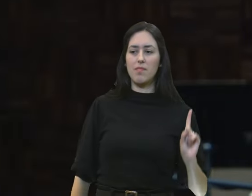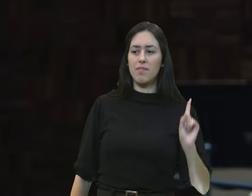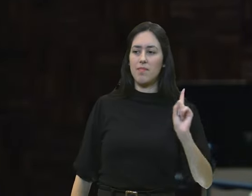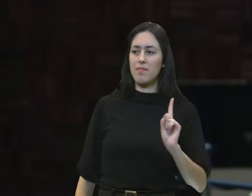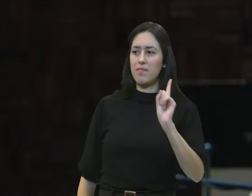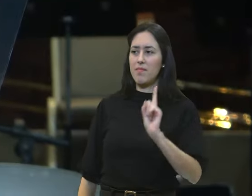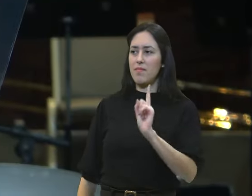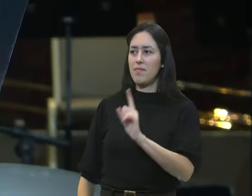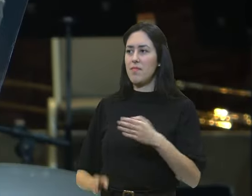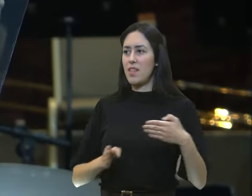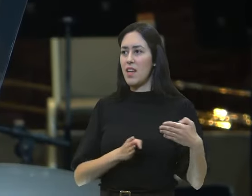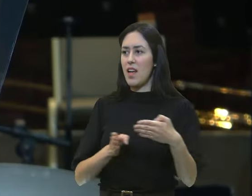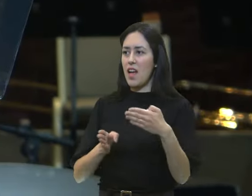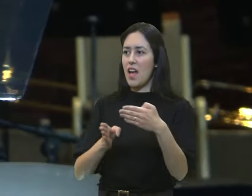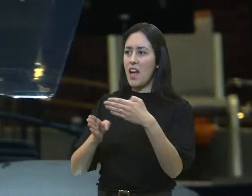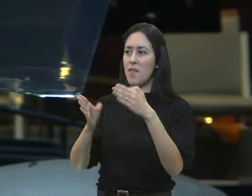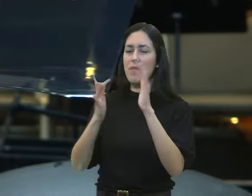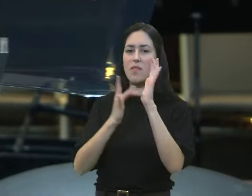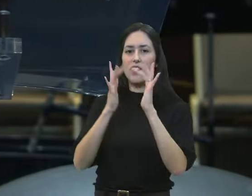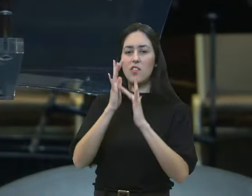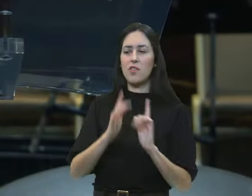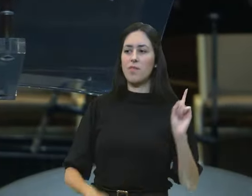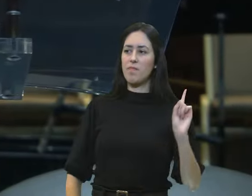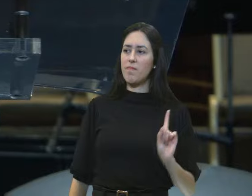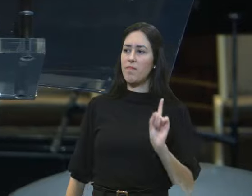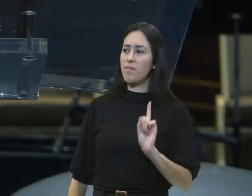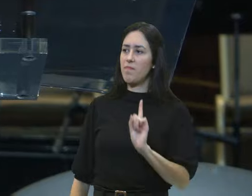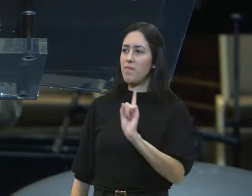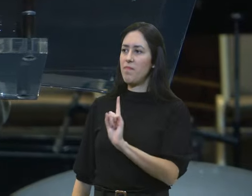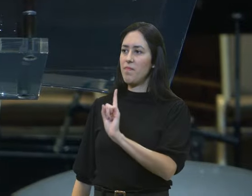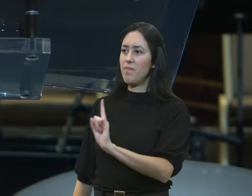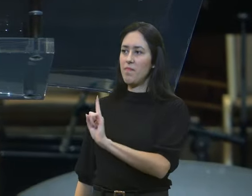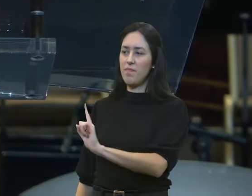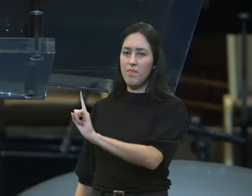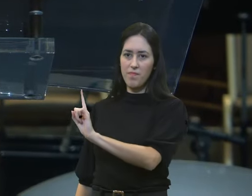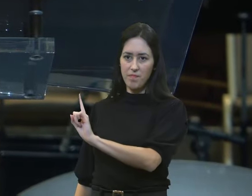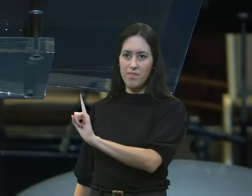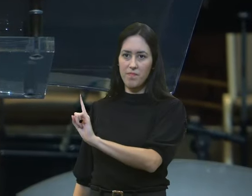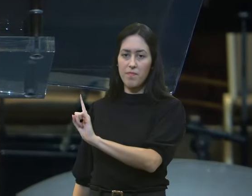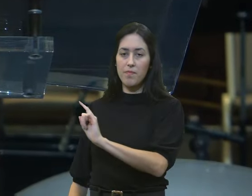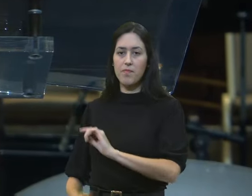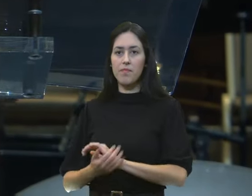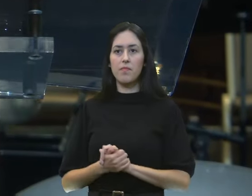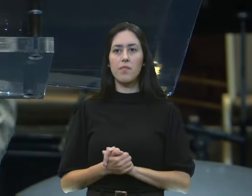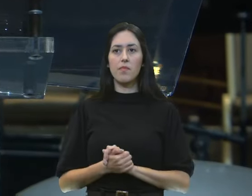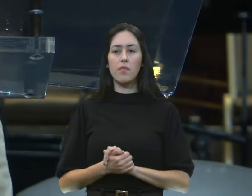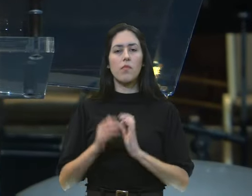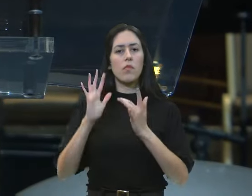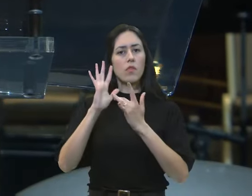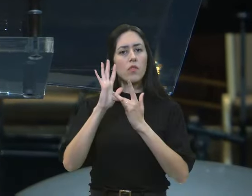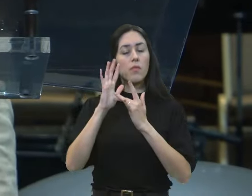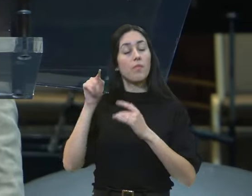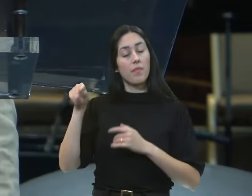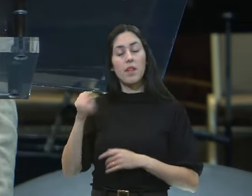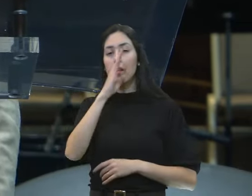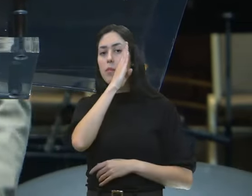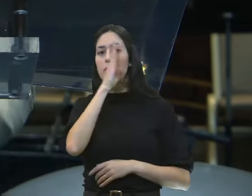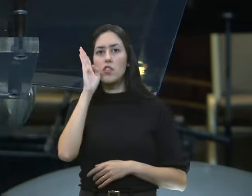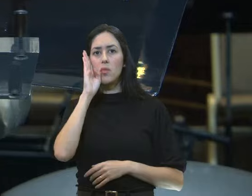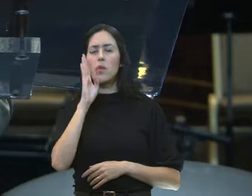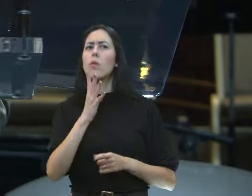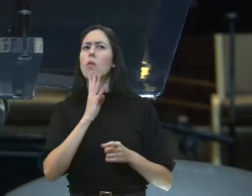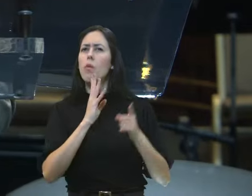caminho. Jesus estava passando ali. E ele ouviu coisas a respeito de Jesus.